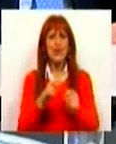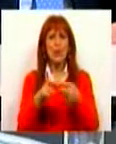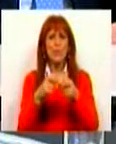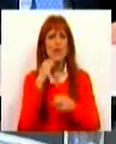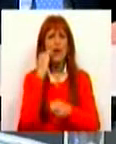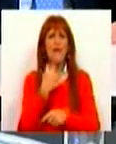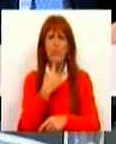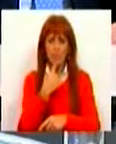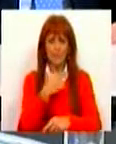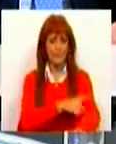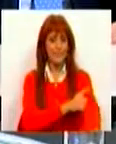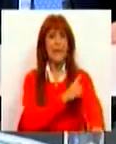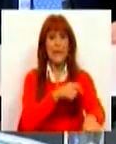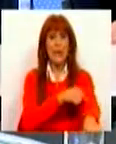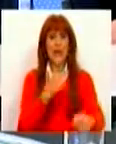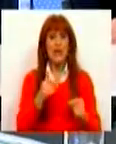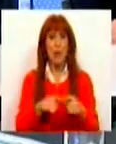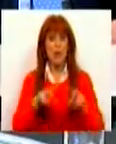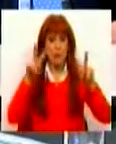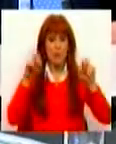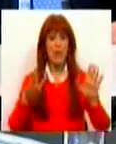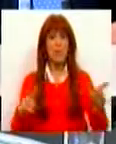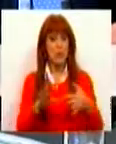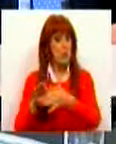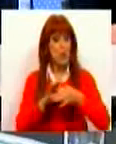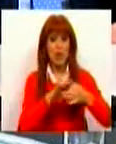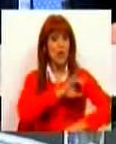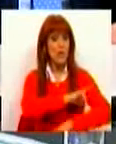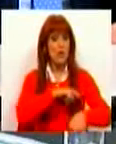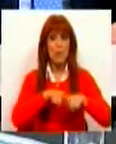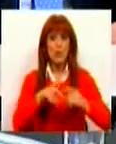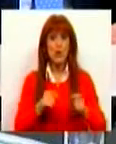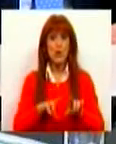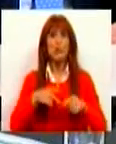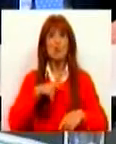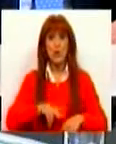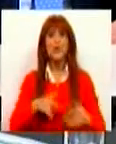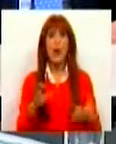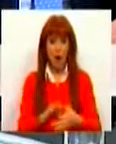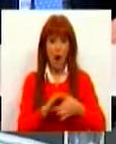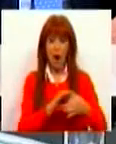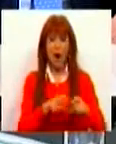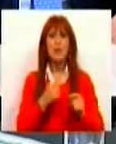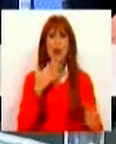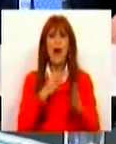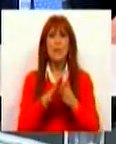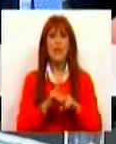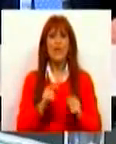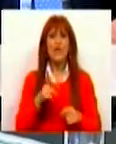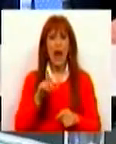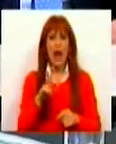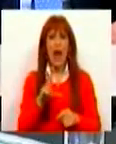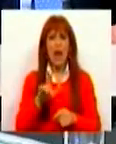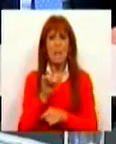problema gravíssimo. Esta é uma temática que deve unir as forças políticas e os portugueses. Utilizar a